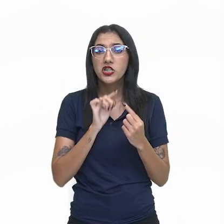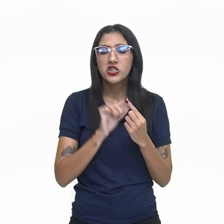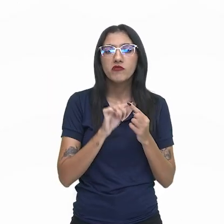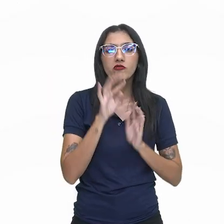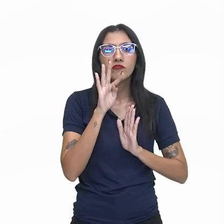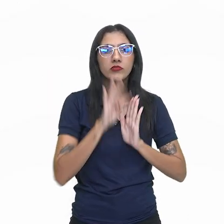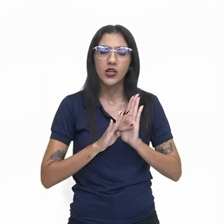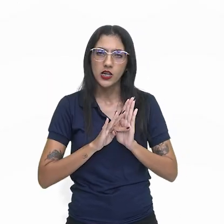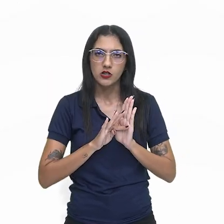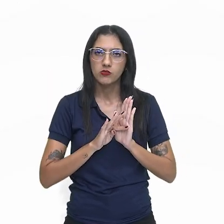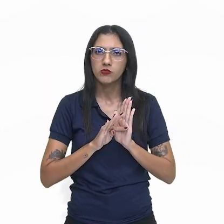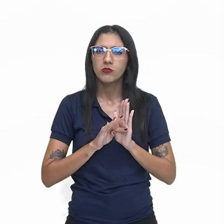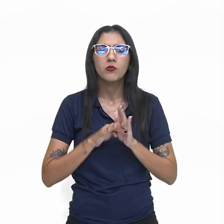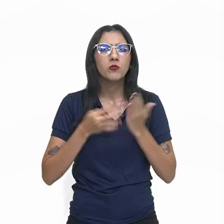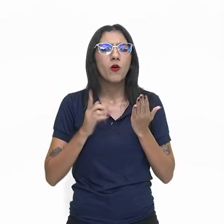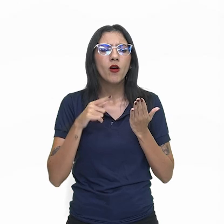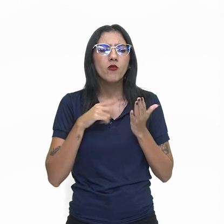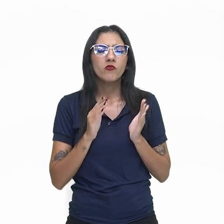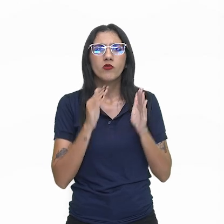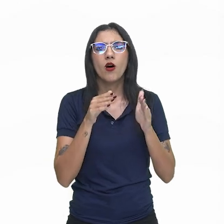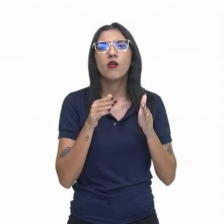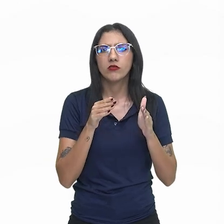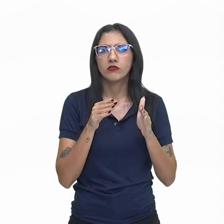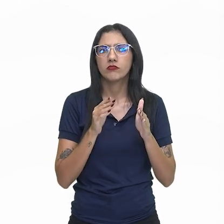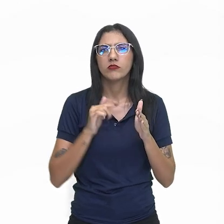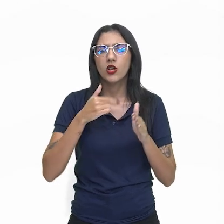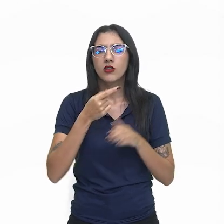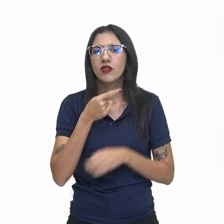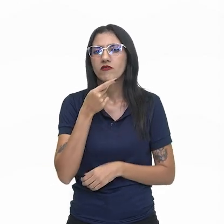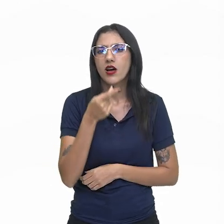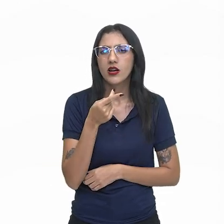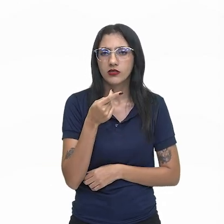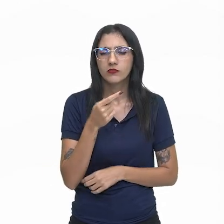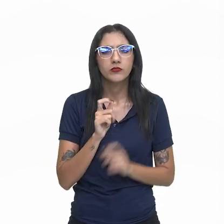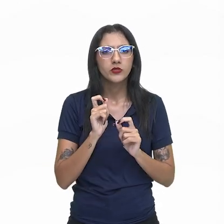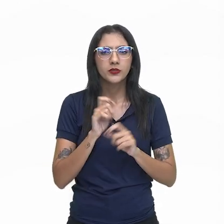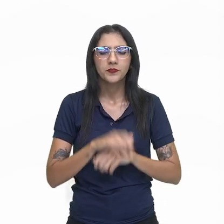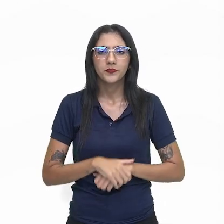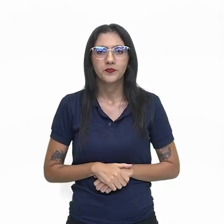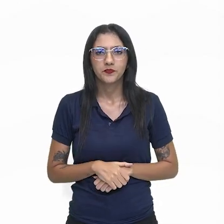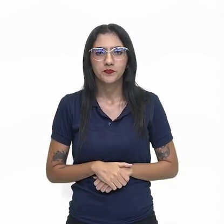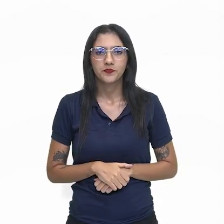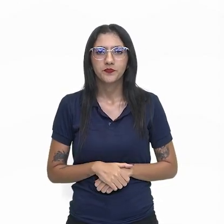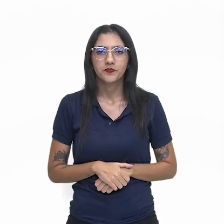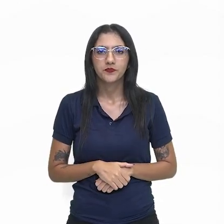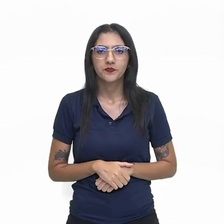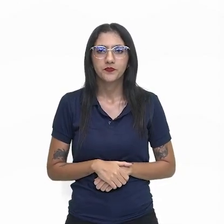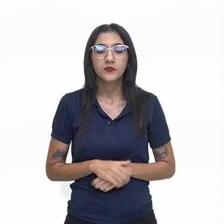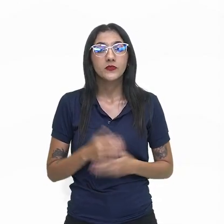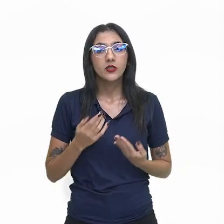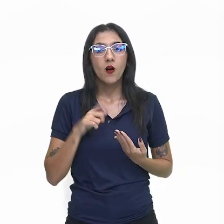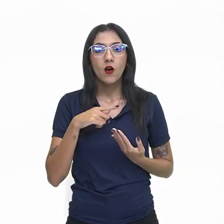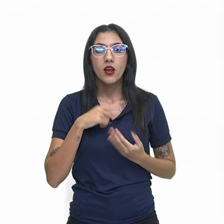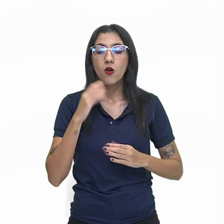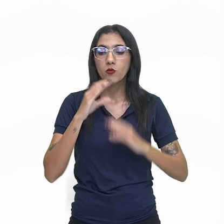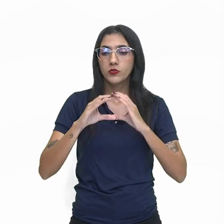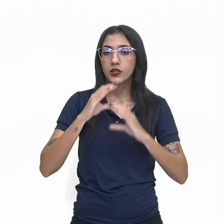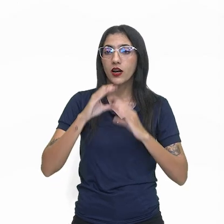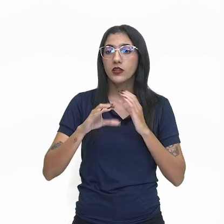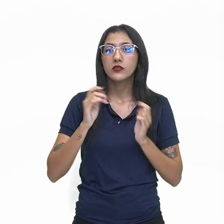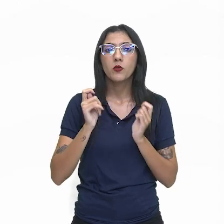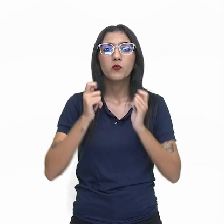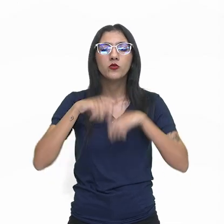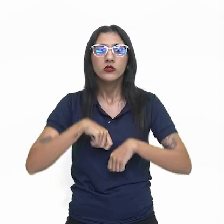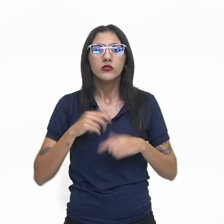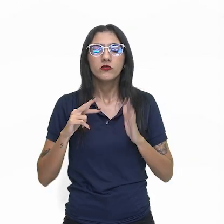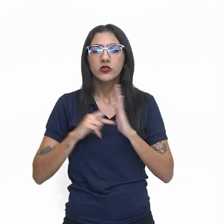discursiva, que é a intenção do que se fala, né? Então, o que é o discurso? É o processo comunicativo capaz de